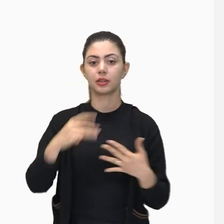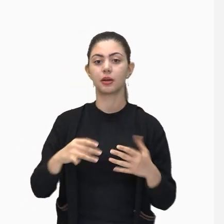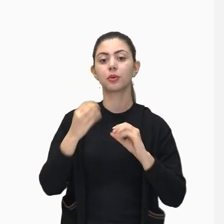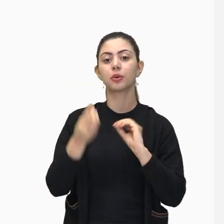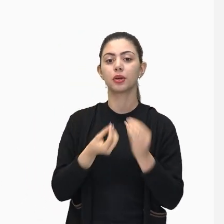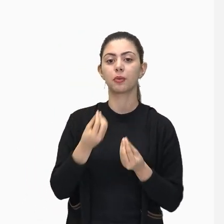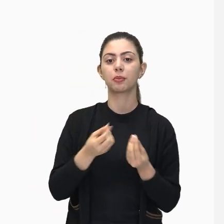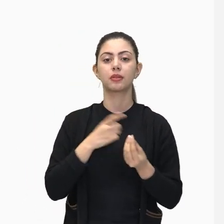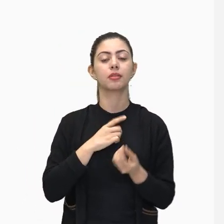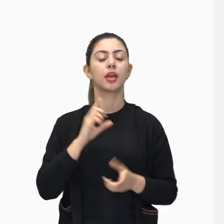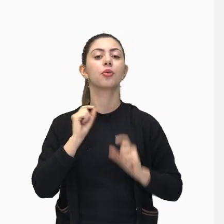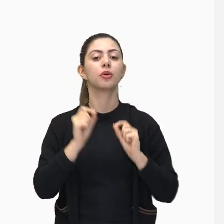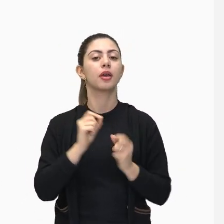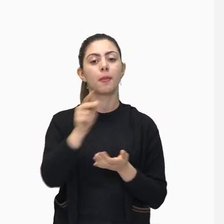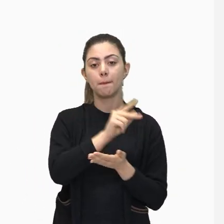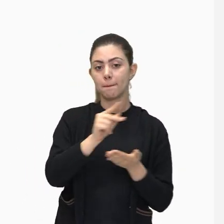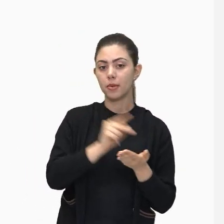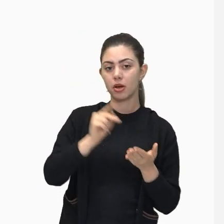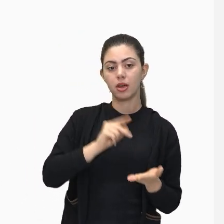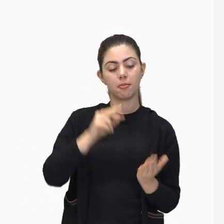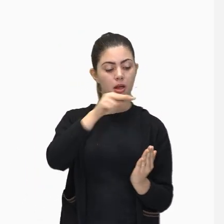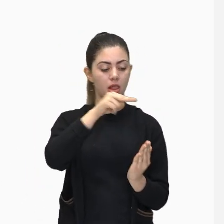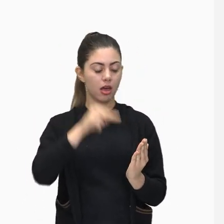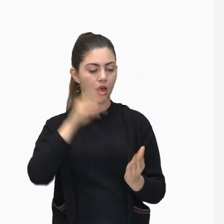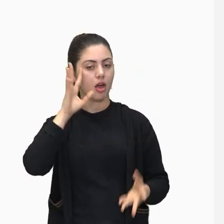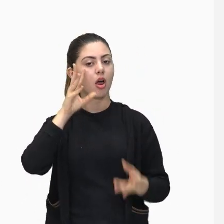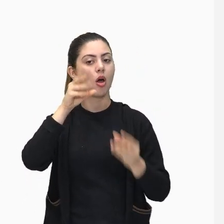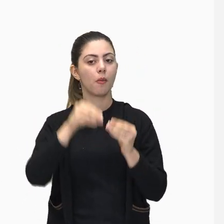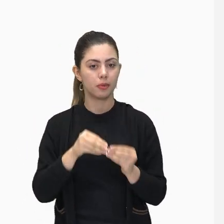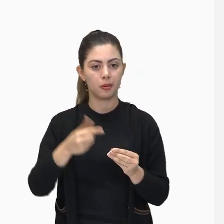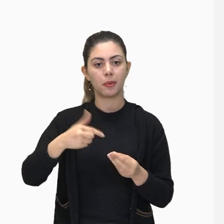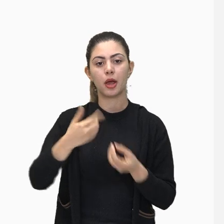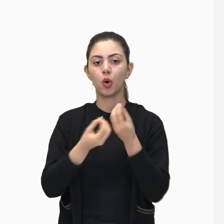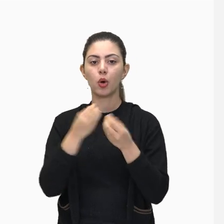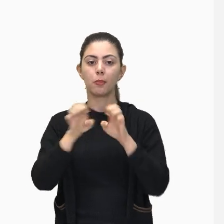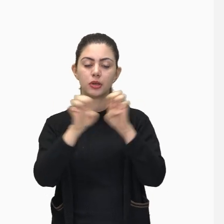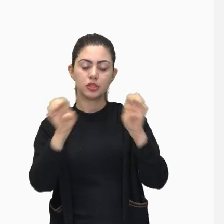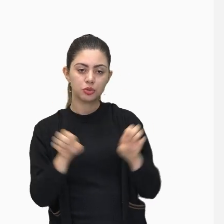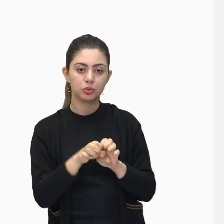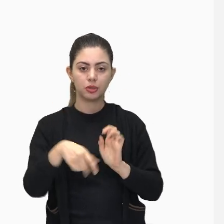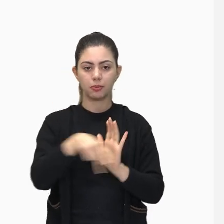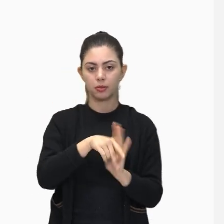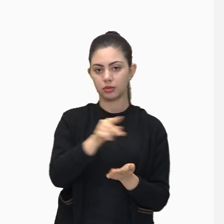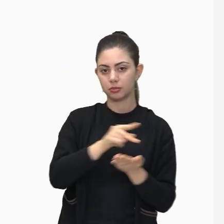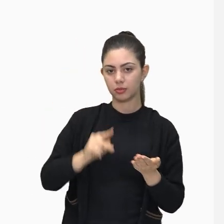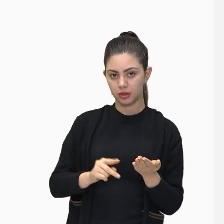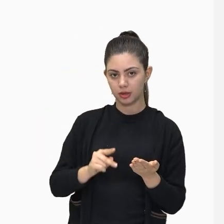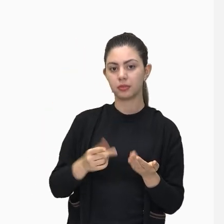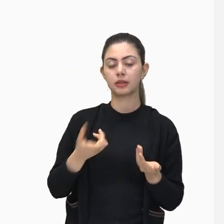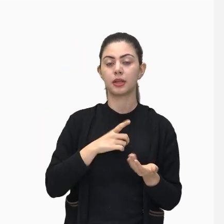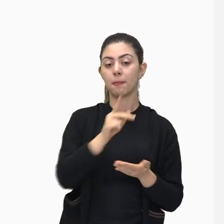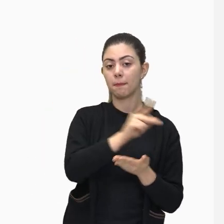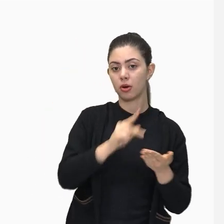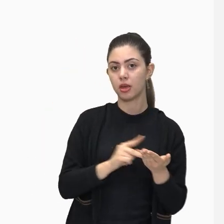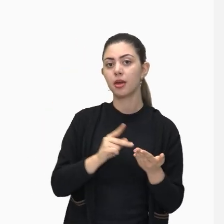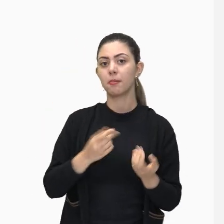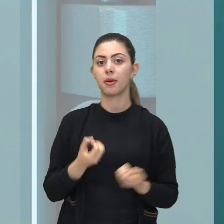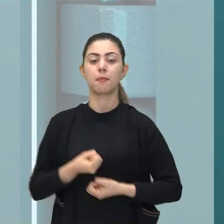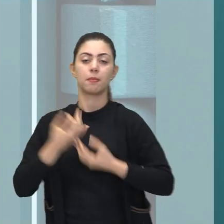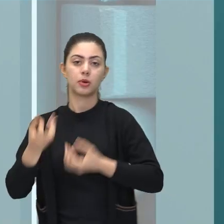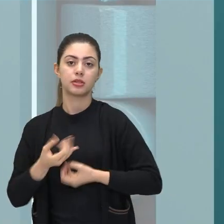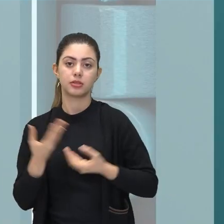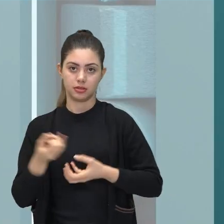e interpretação de poemas, estrutura do poema, poema versus